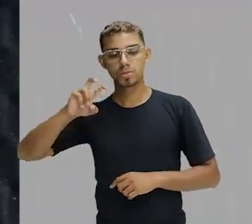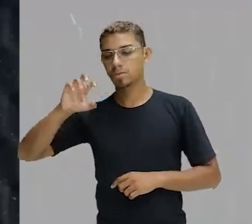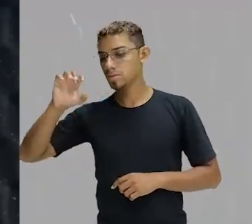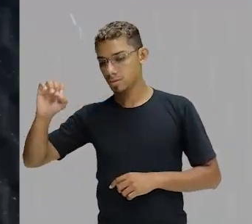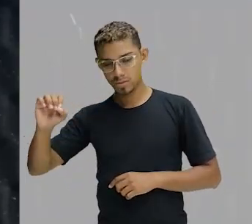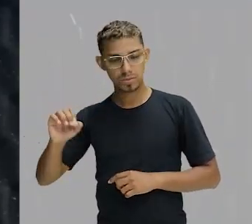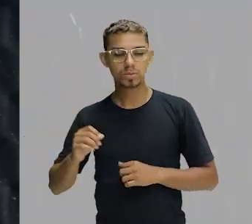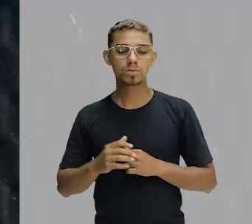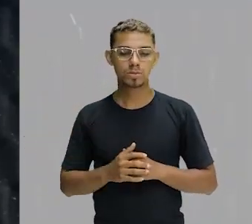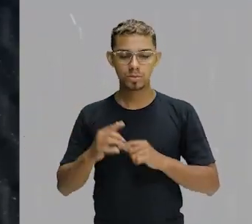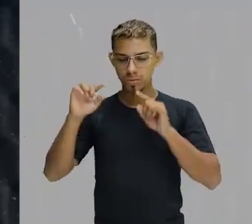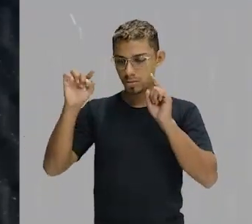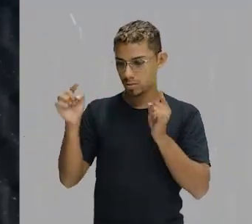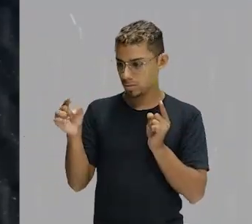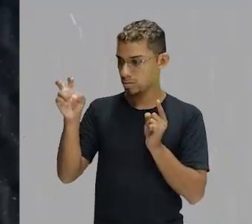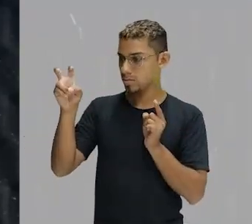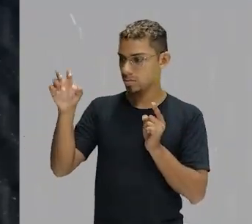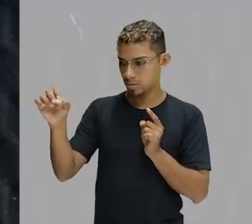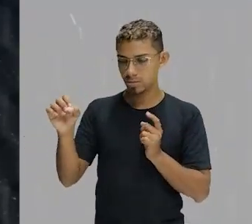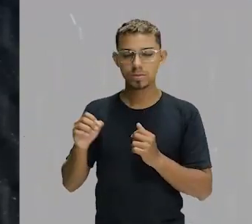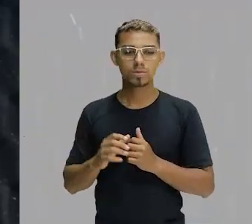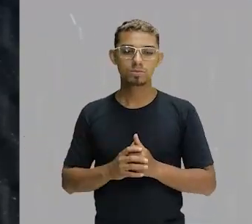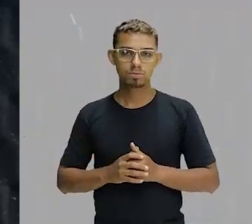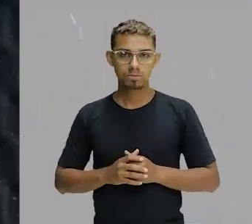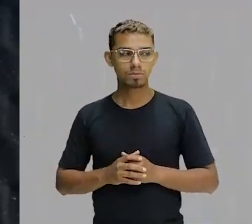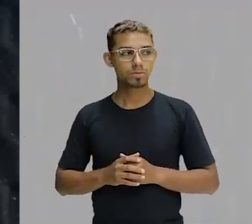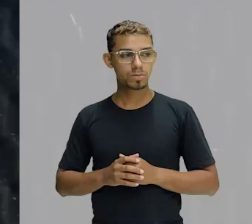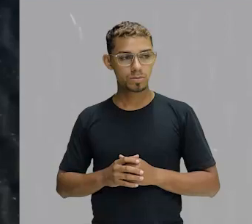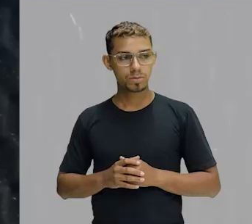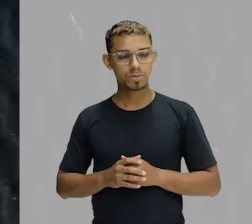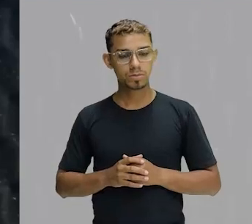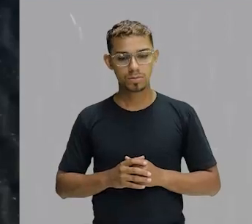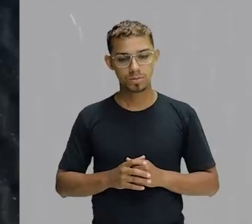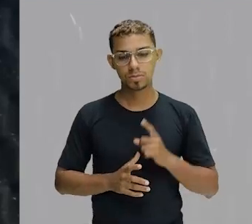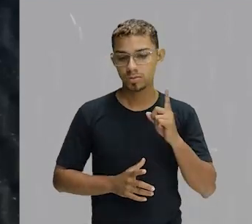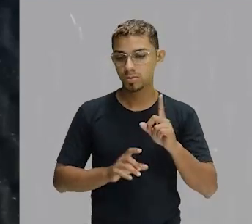50 vai ser capital que multiplica 1